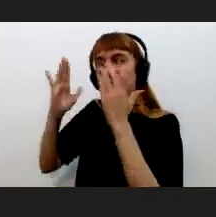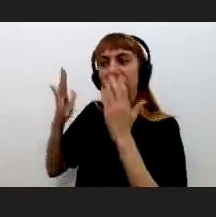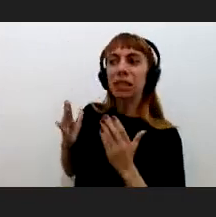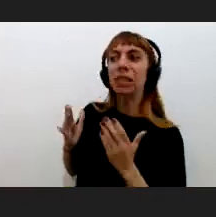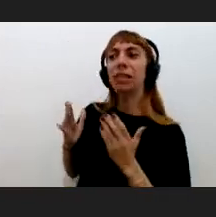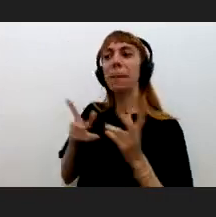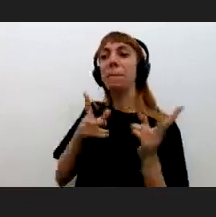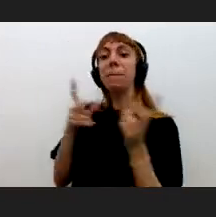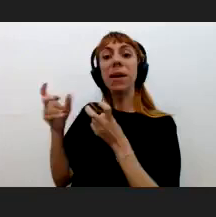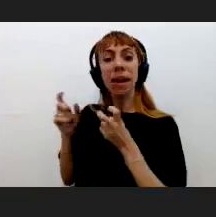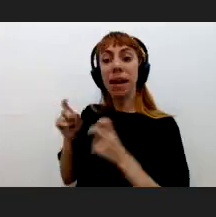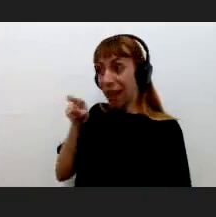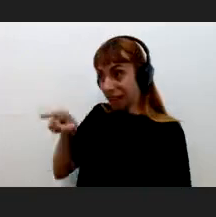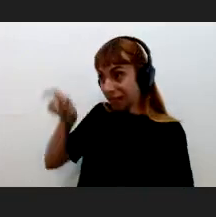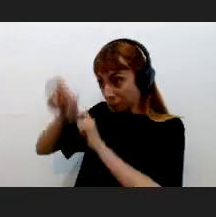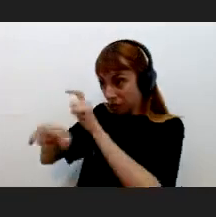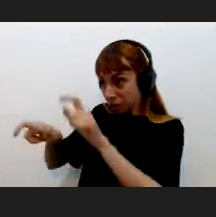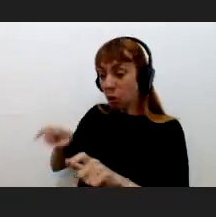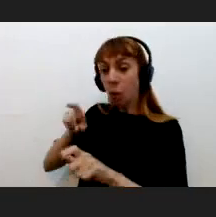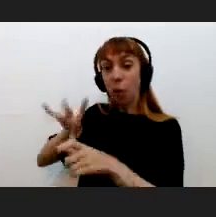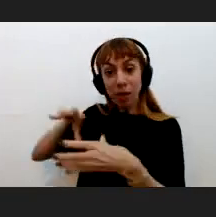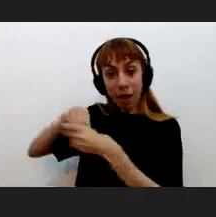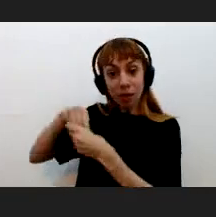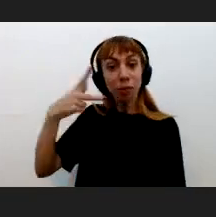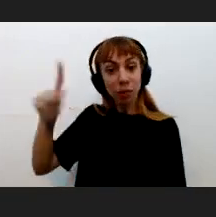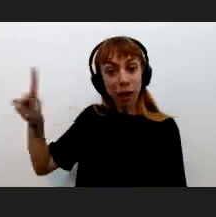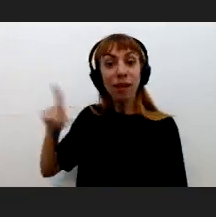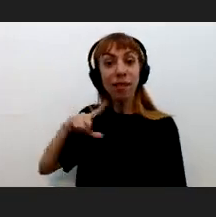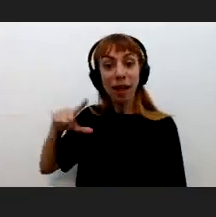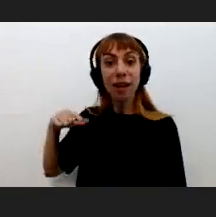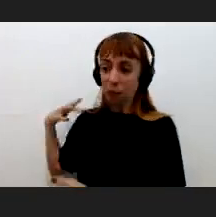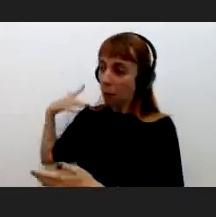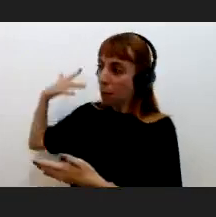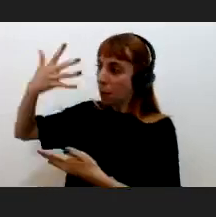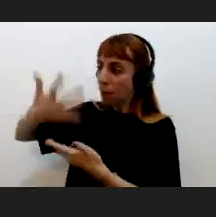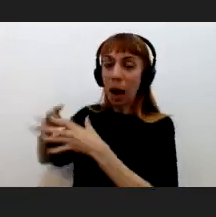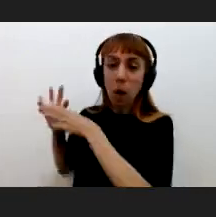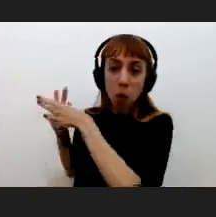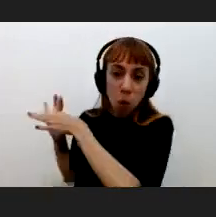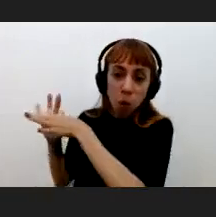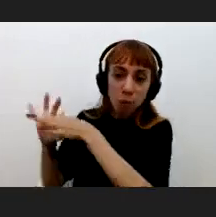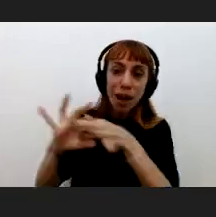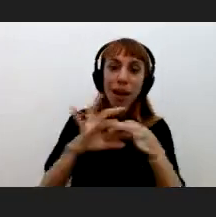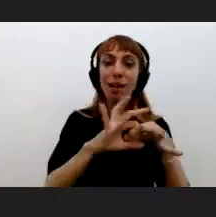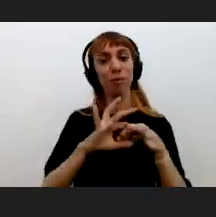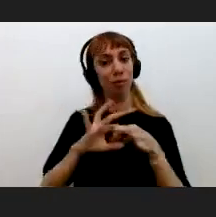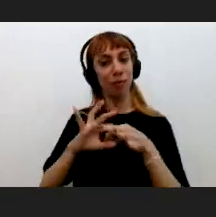ele também é forjado dentro dos contextos nos quais ele se estabeleceu, né?